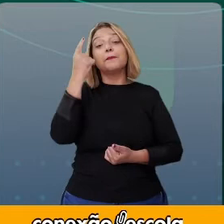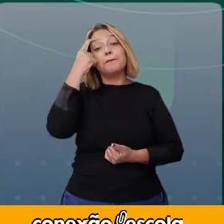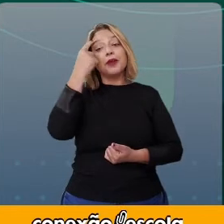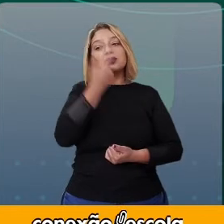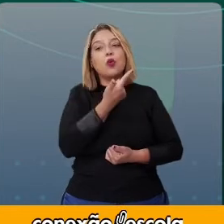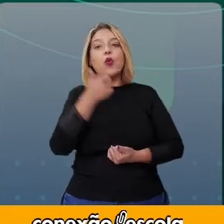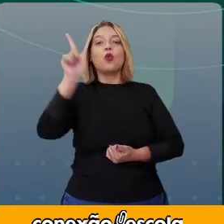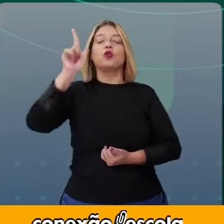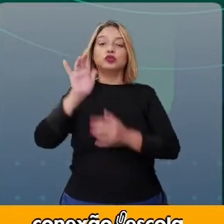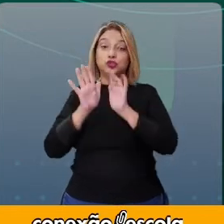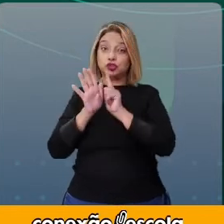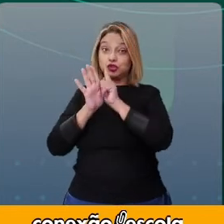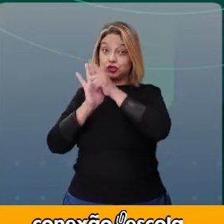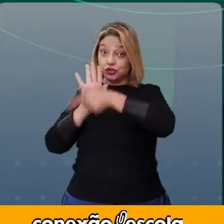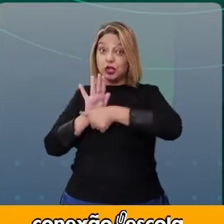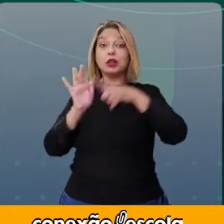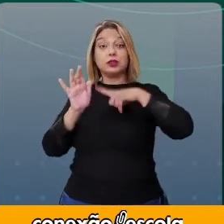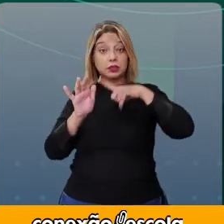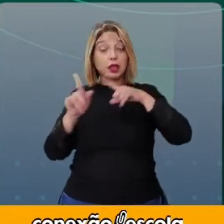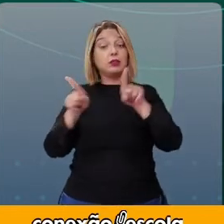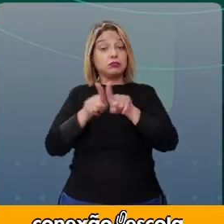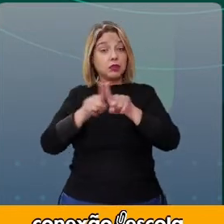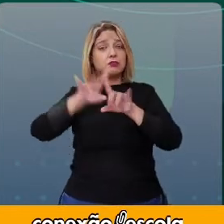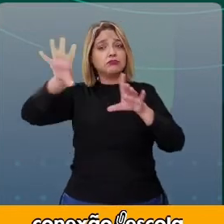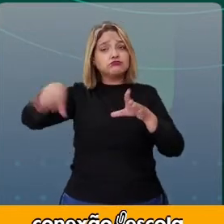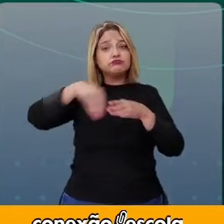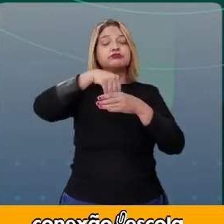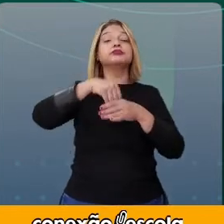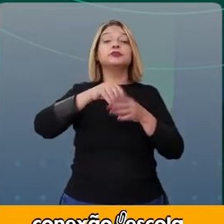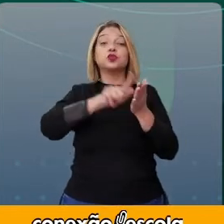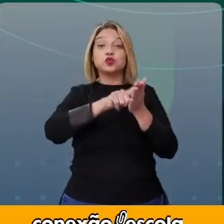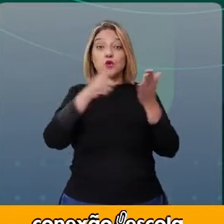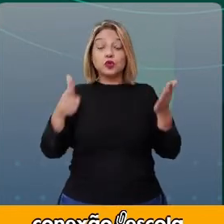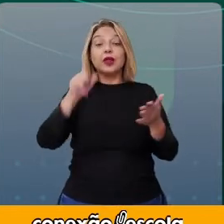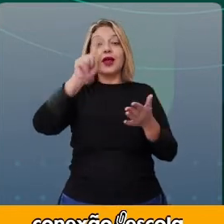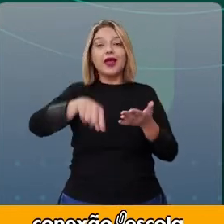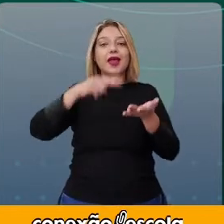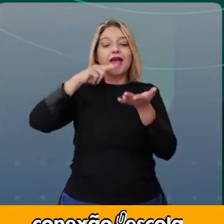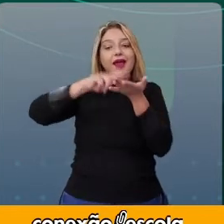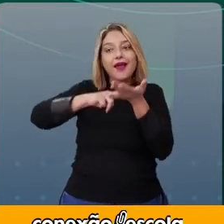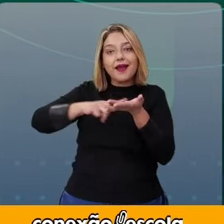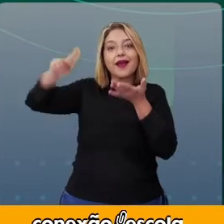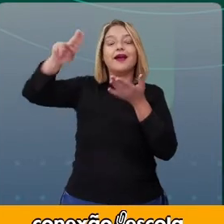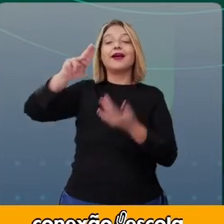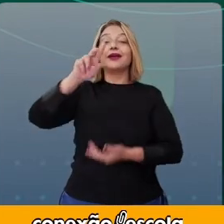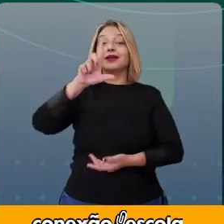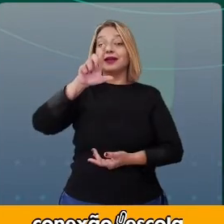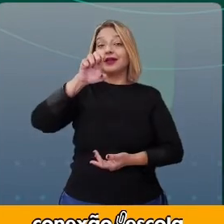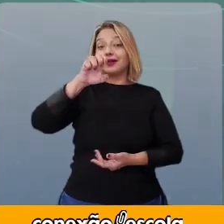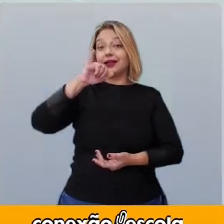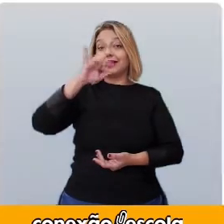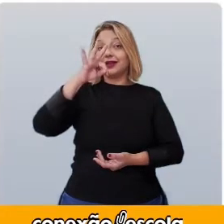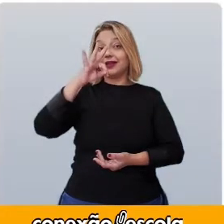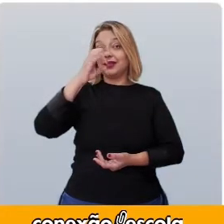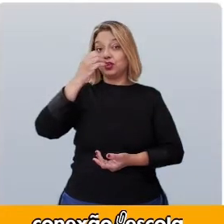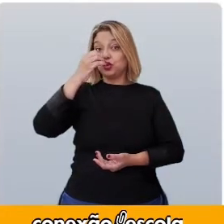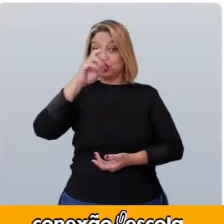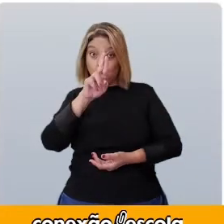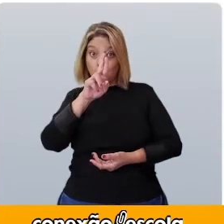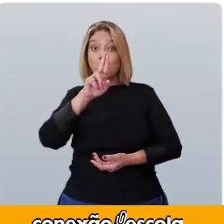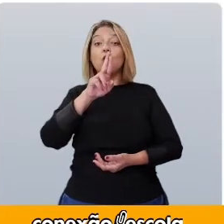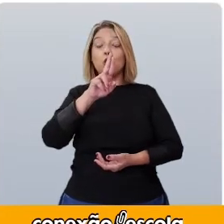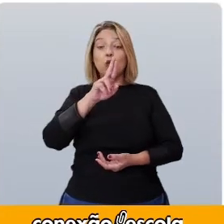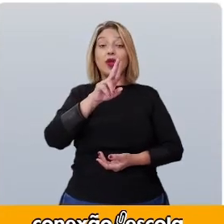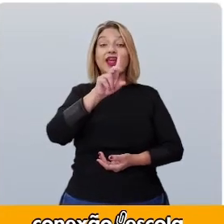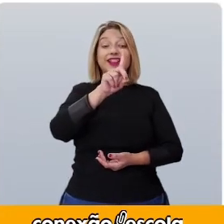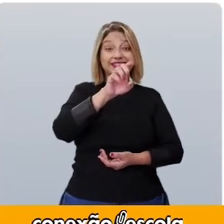que costuma circular no meio jornalístico, que é a carta de leitor e a carta ao leitor. Você sabe o